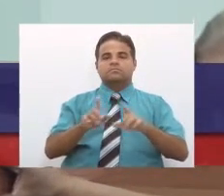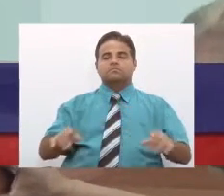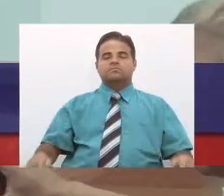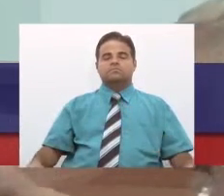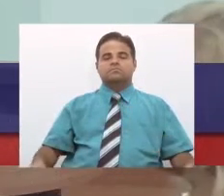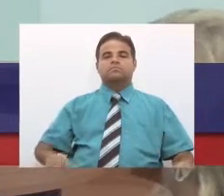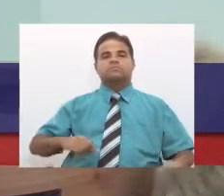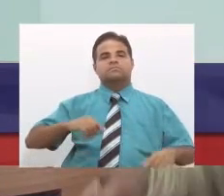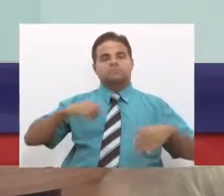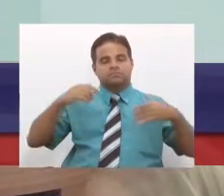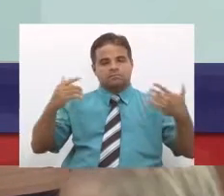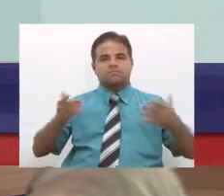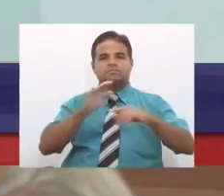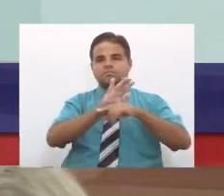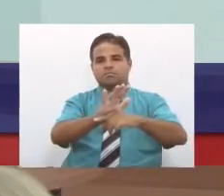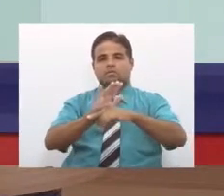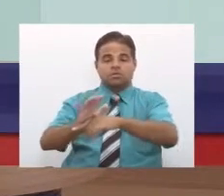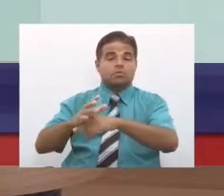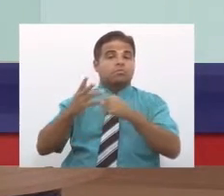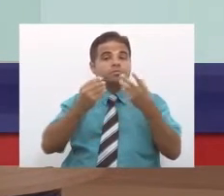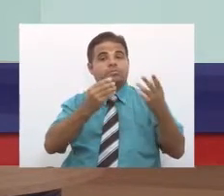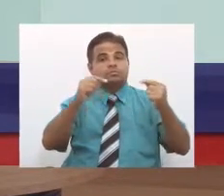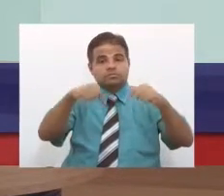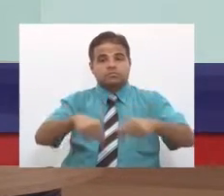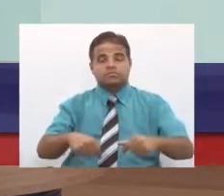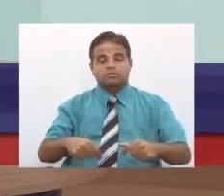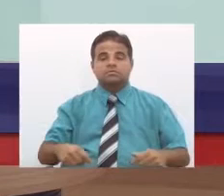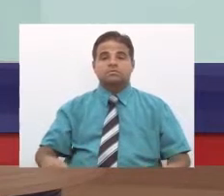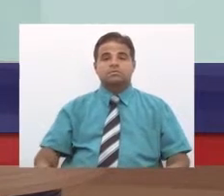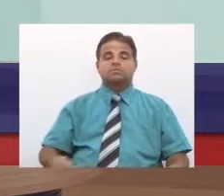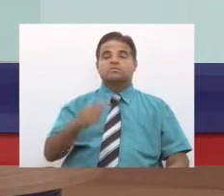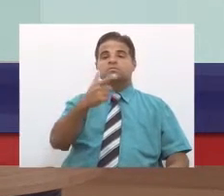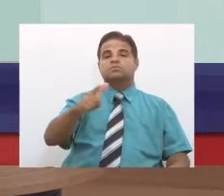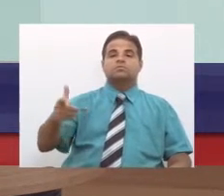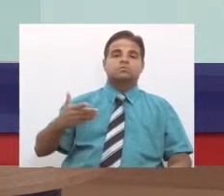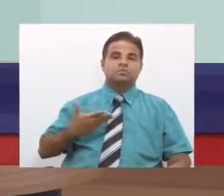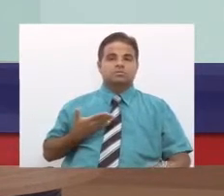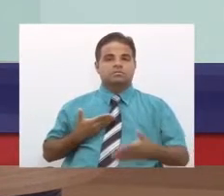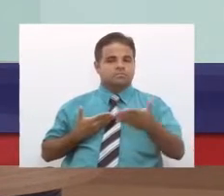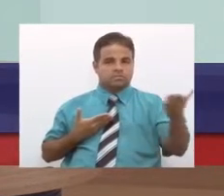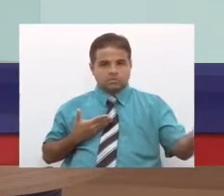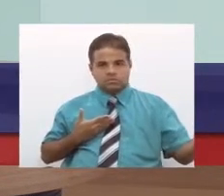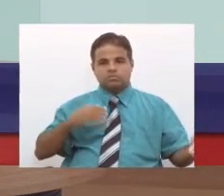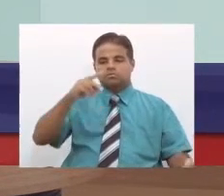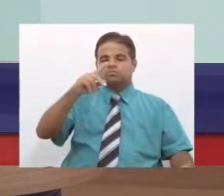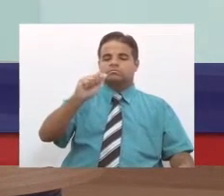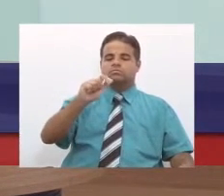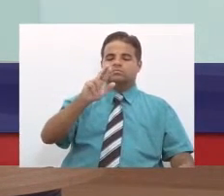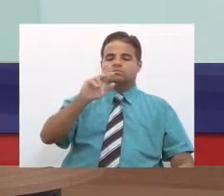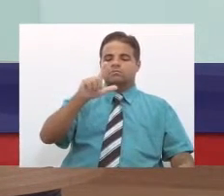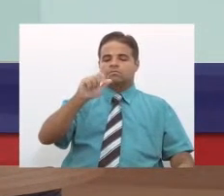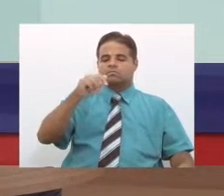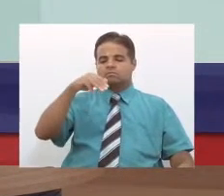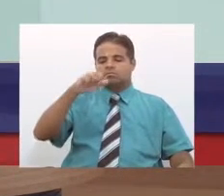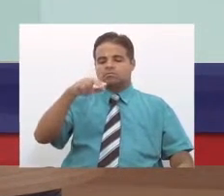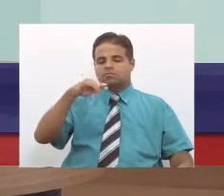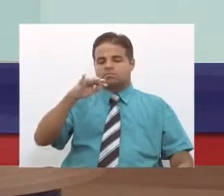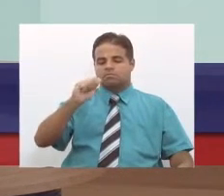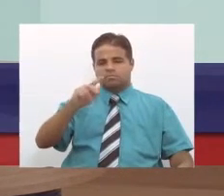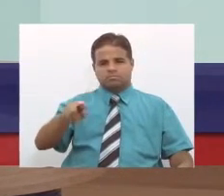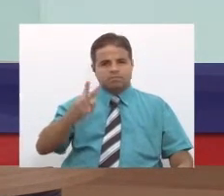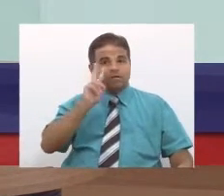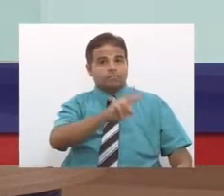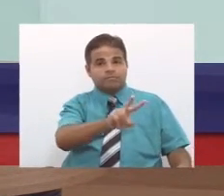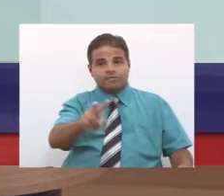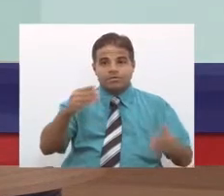que também muito auxiliou nessa jornada, aos colegas parlamentares, tem aqui na minha frente